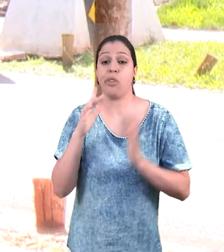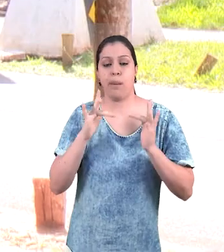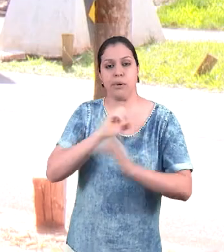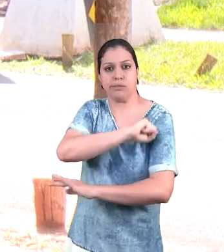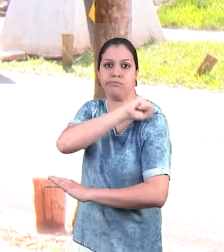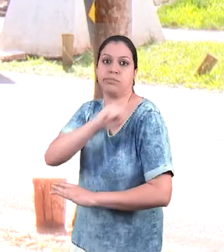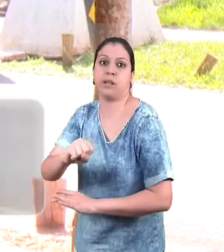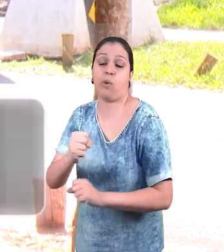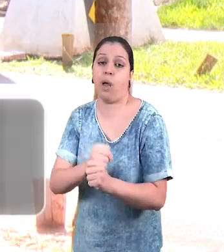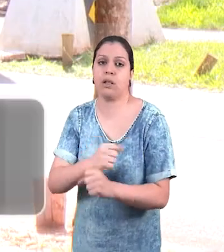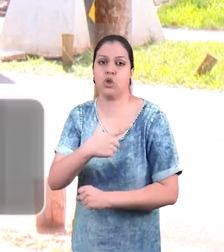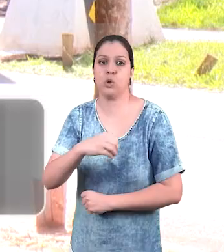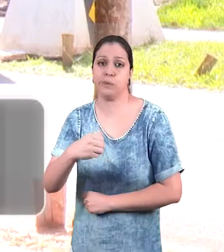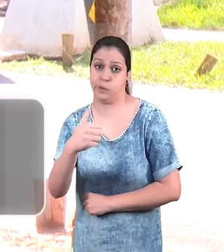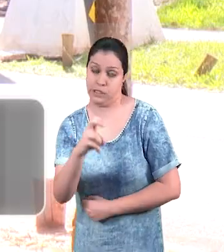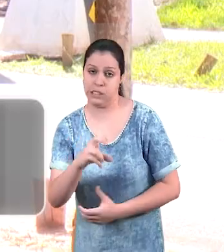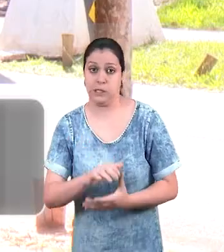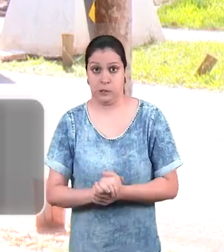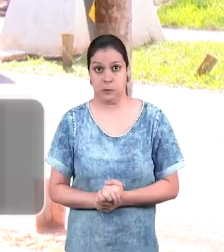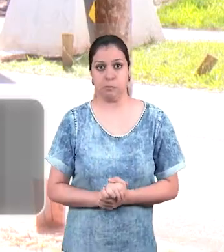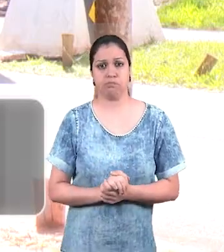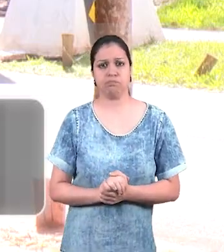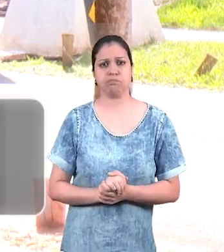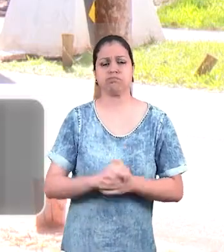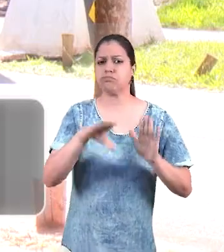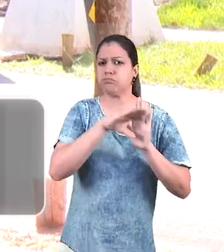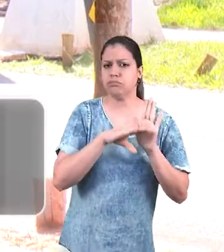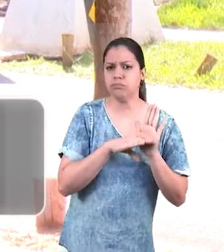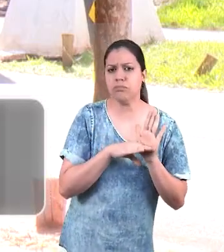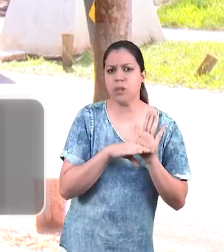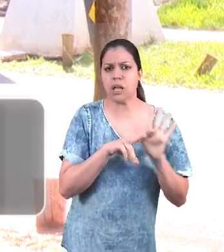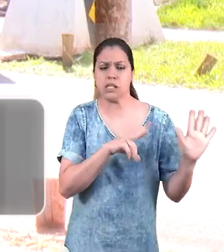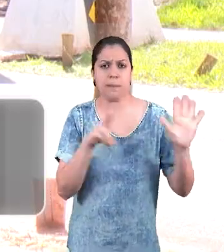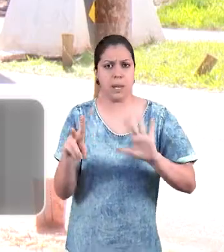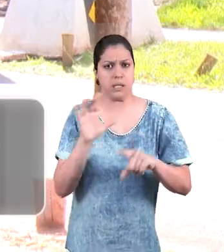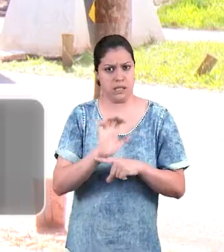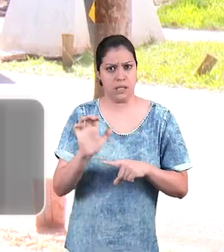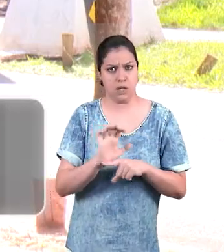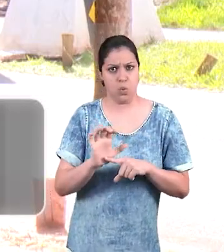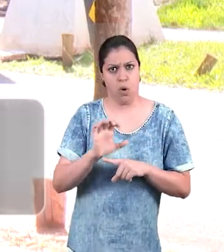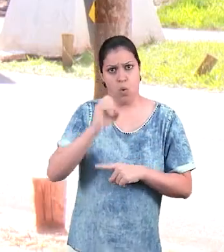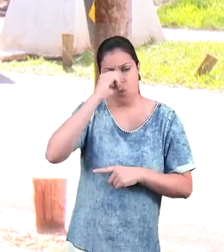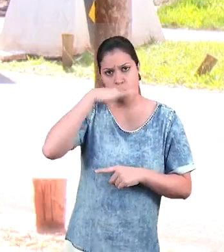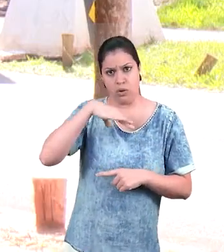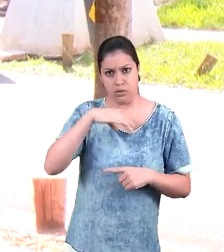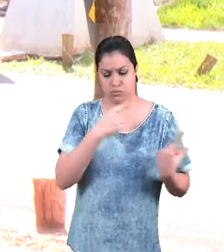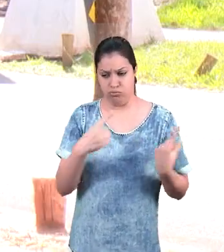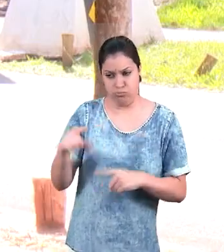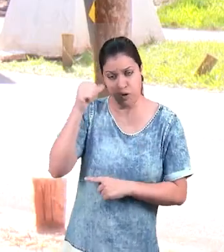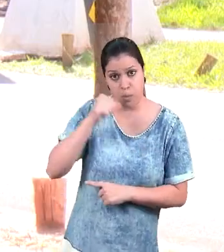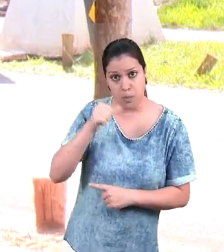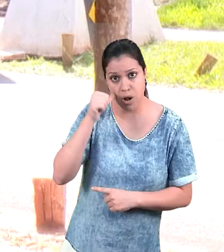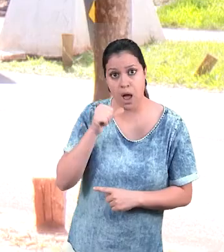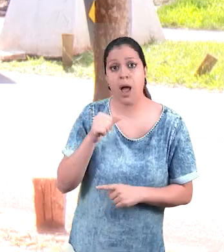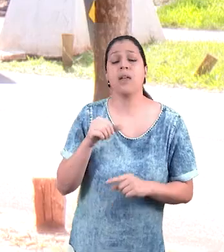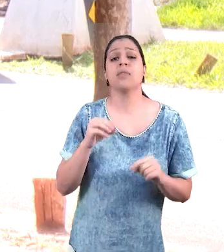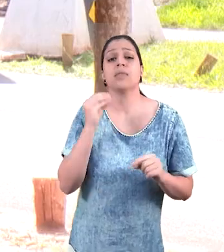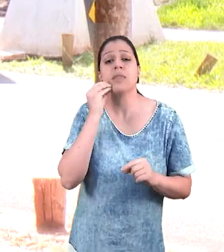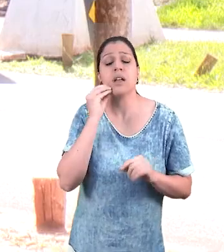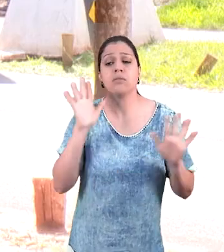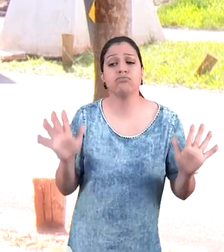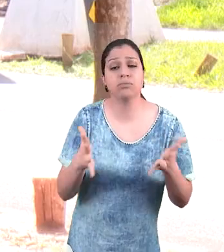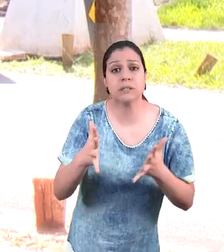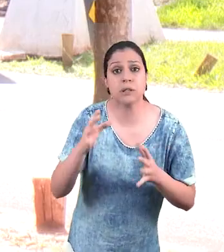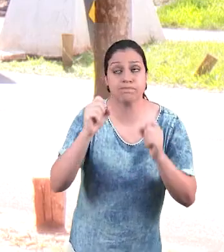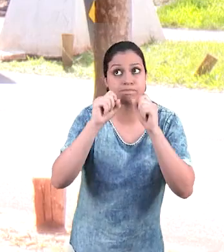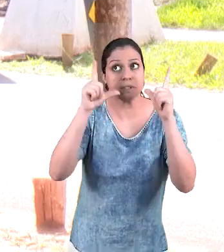2015. As ações da Semana Estadual de Combate ao Feminicídio têm o objetivo de alertar e sensibilizar a população sobre esse